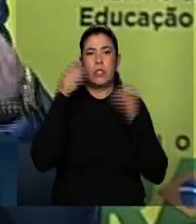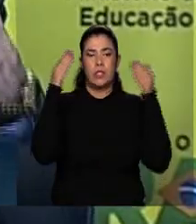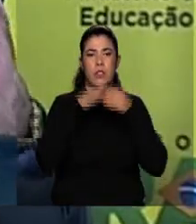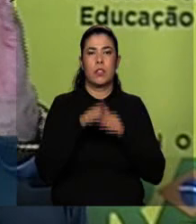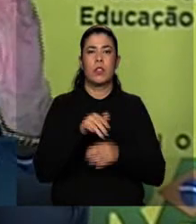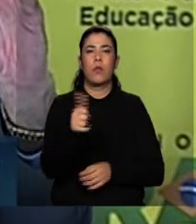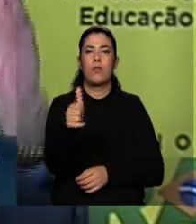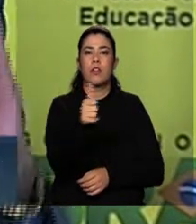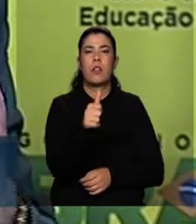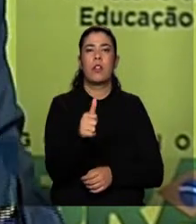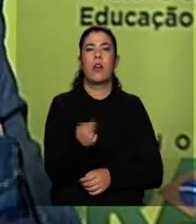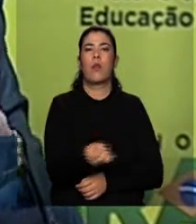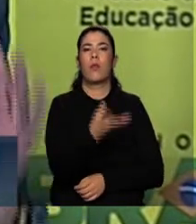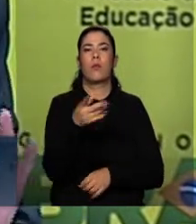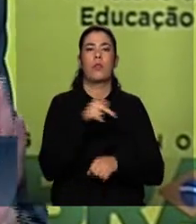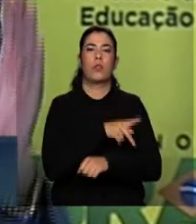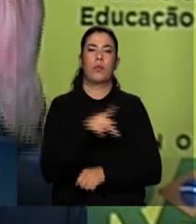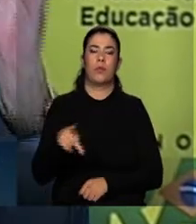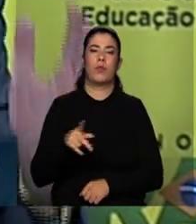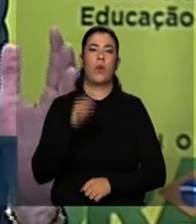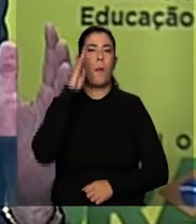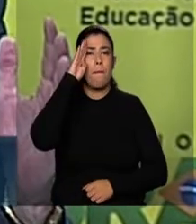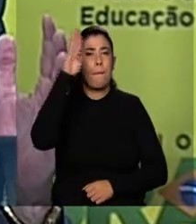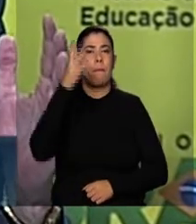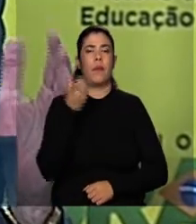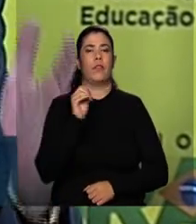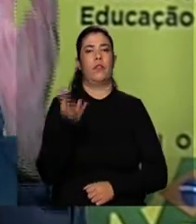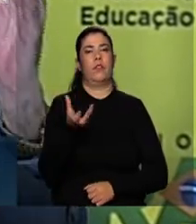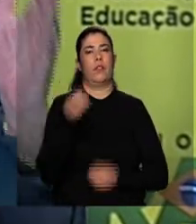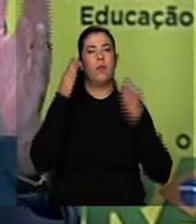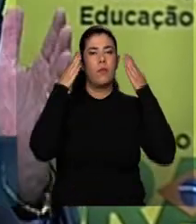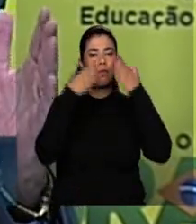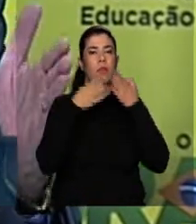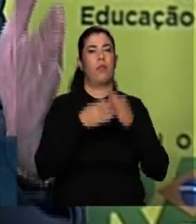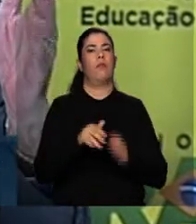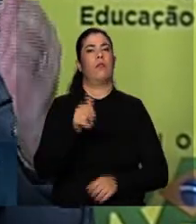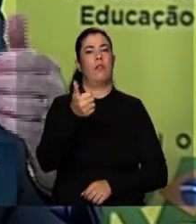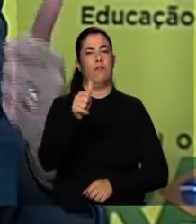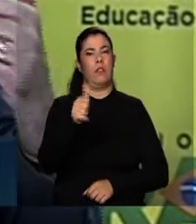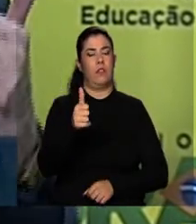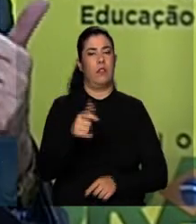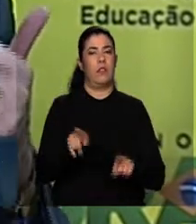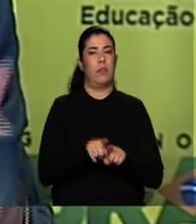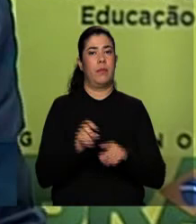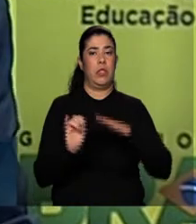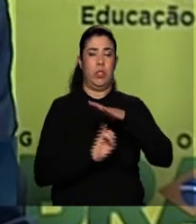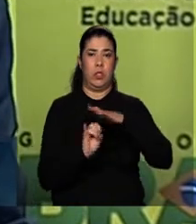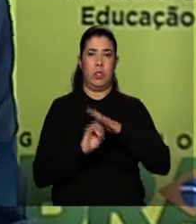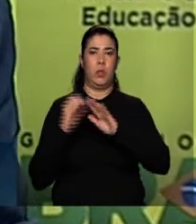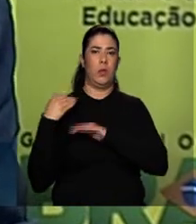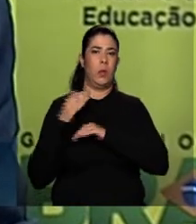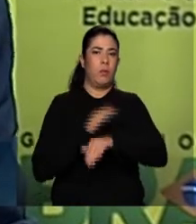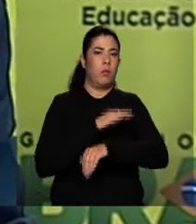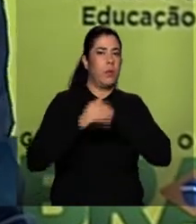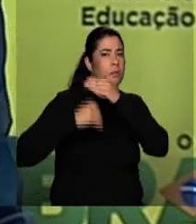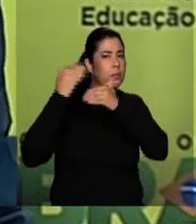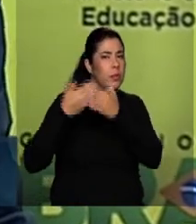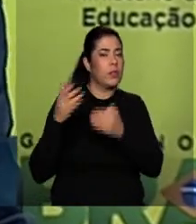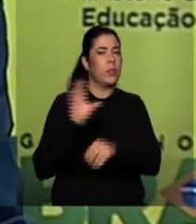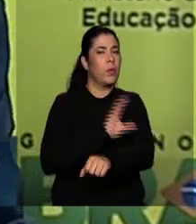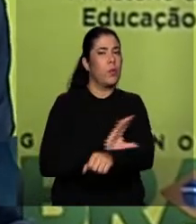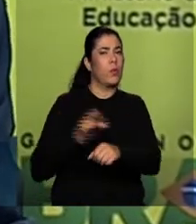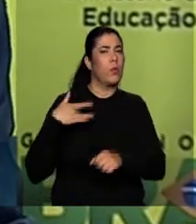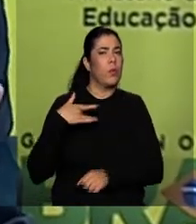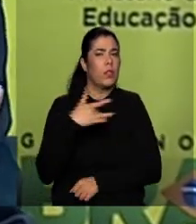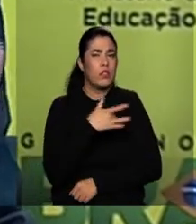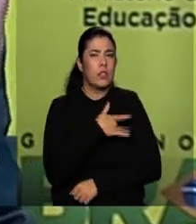docente, tudo aquilo que... O principal para nós é a qualidade. Aí essa instituição tem uma tradição, se ela tem curso na área de saúde, se ela tem